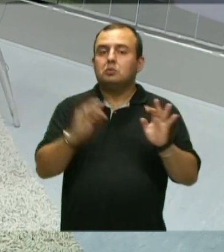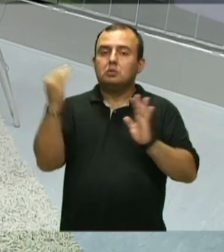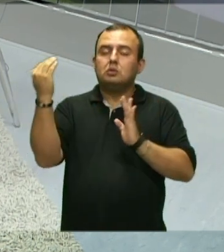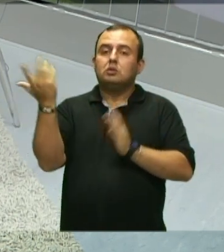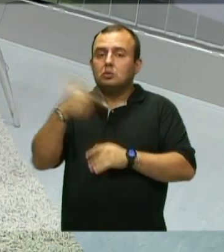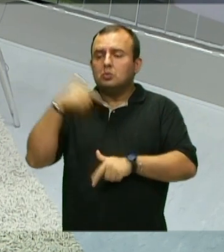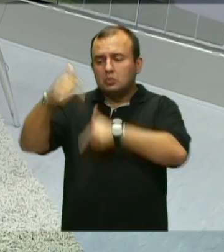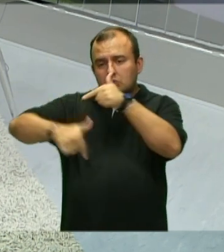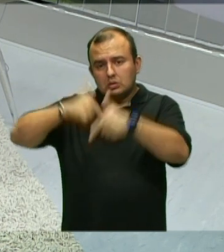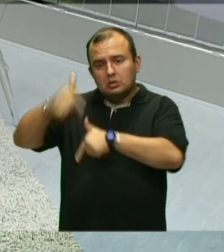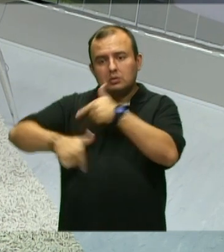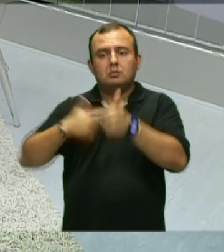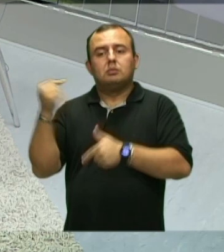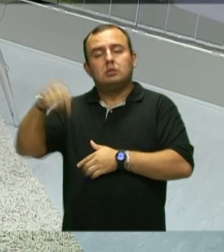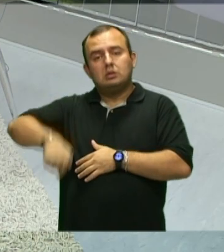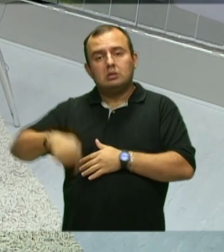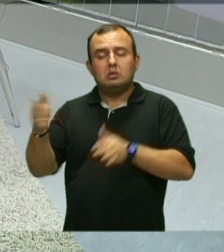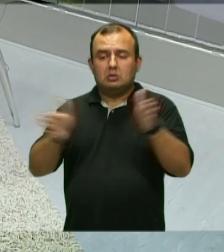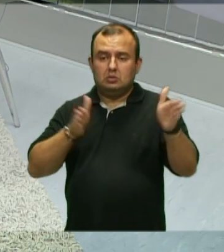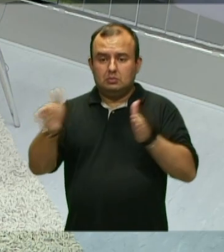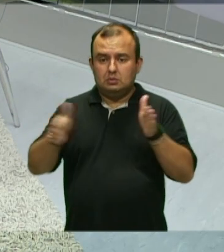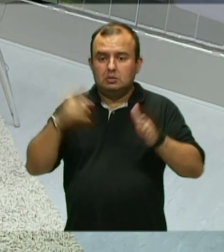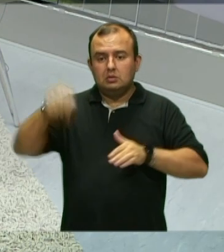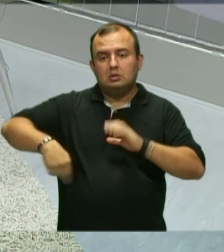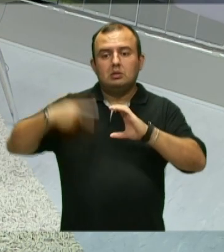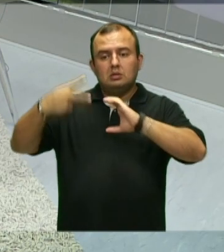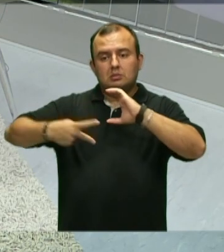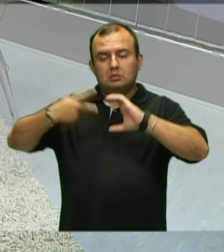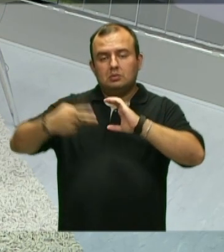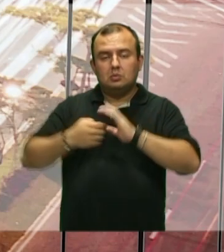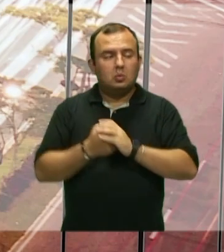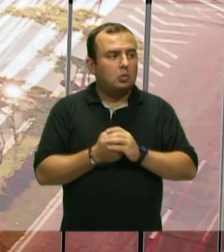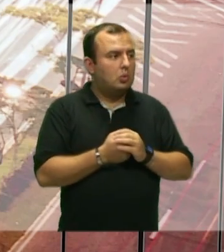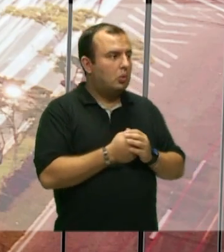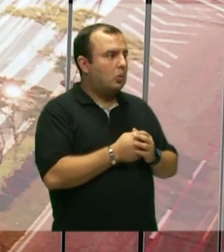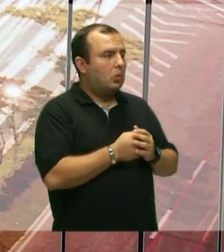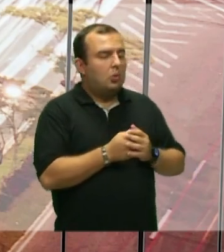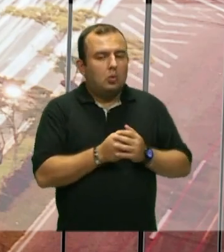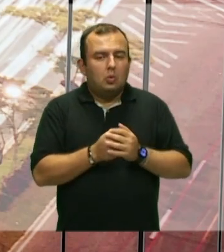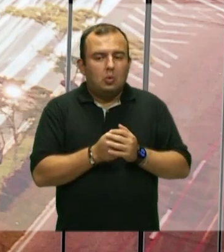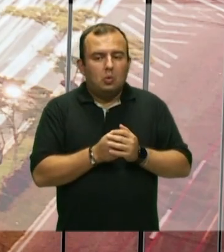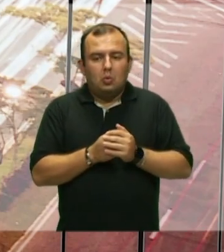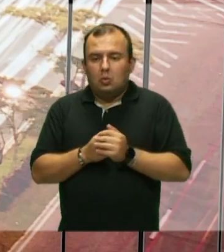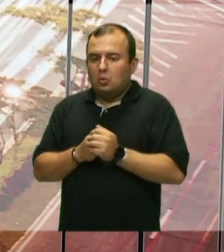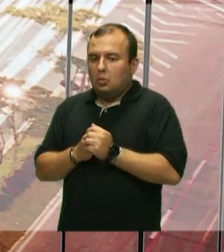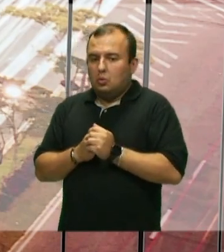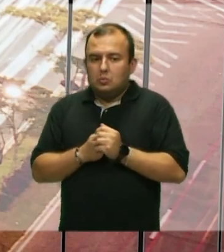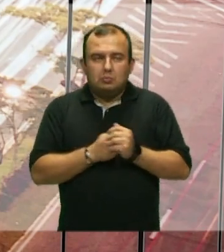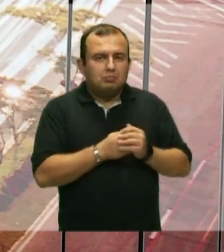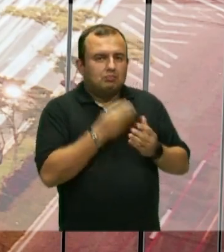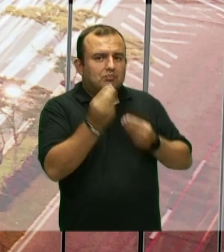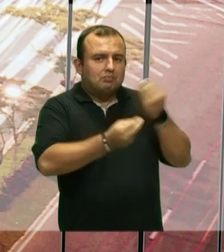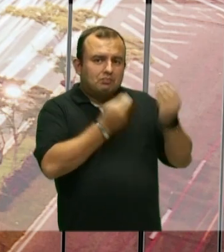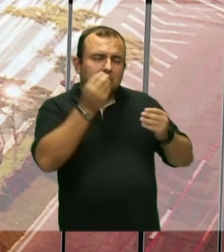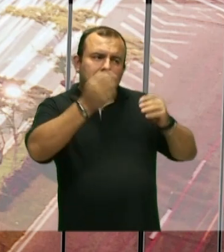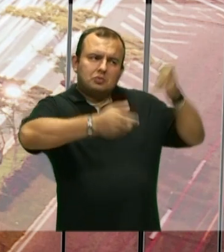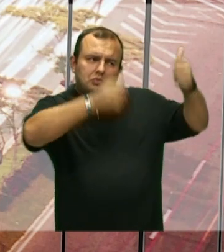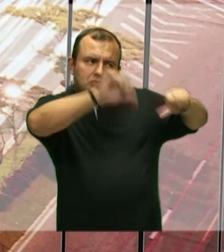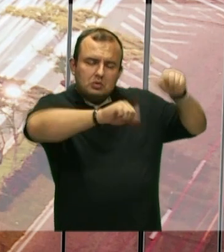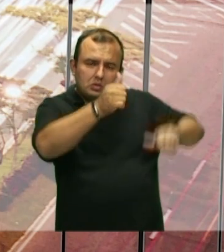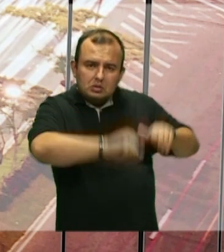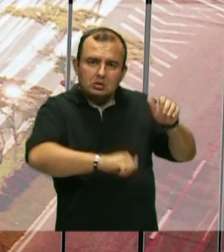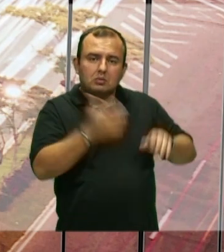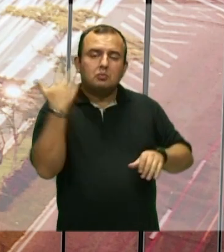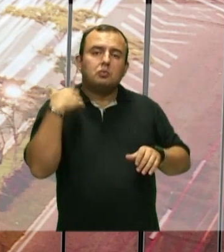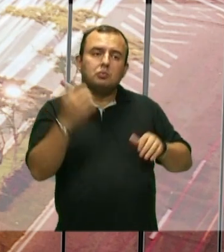nosso trabalho em relação a esse período que estamos aqui na Câmara. Como que o senhor avalia esse período, né? O senhor que foi suplente do